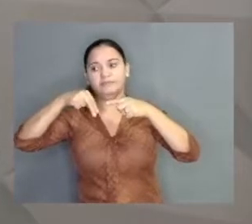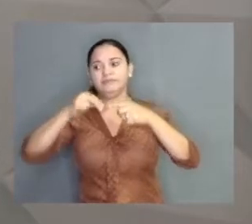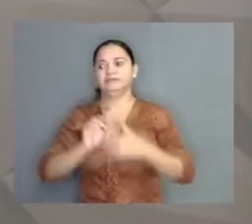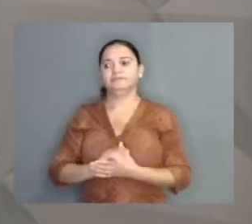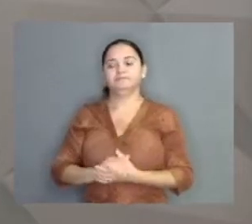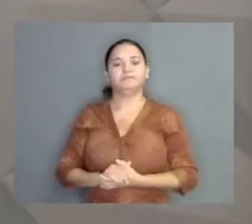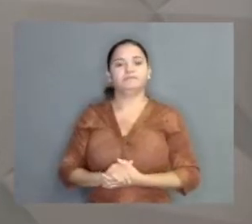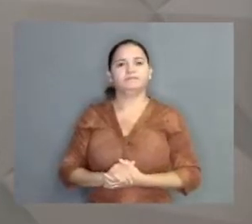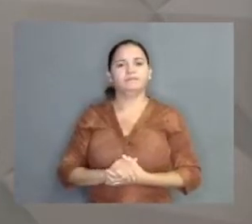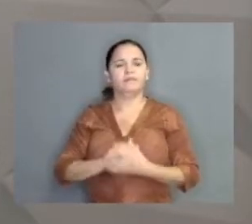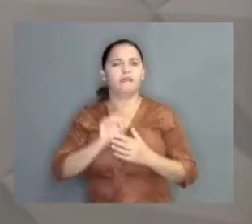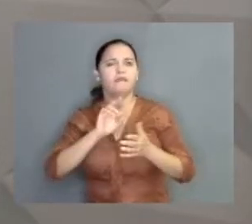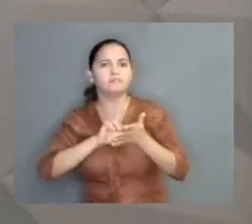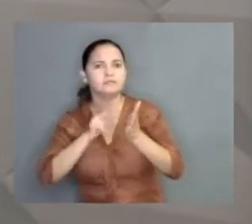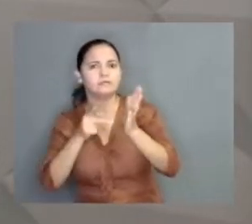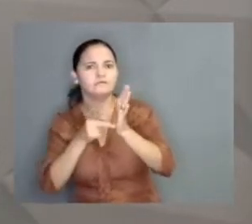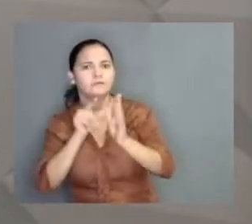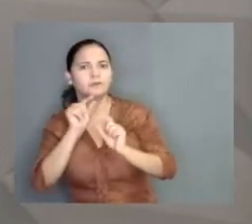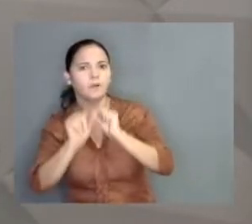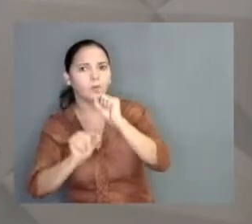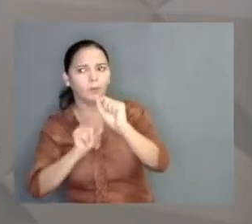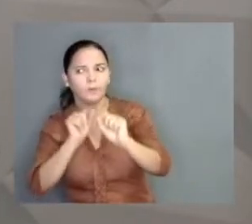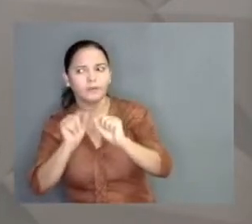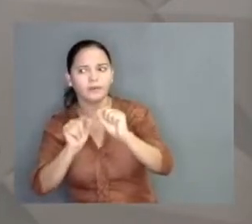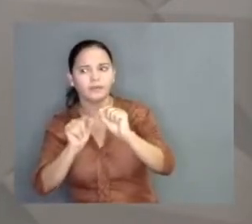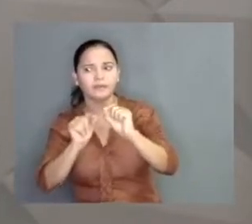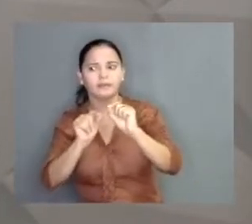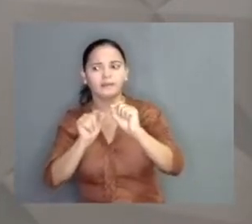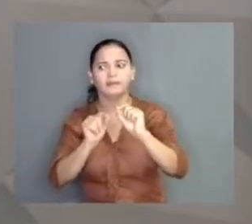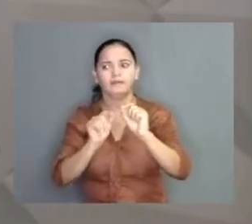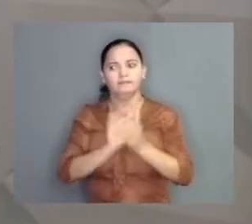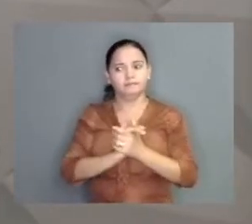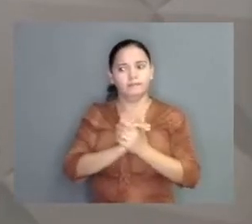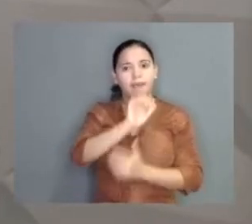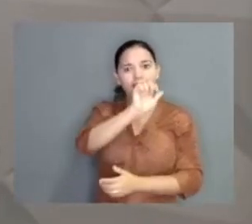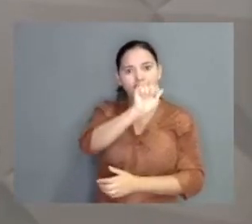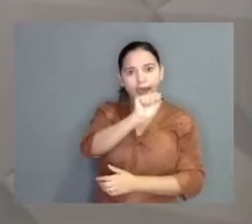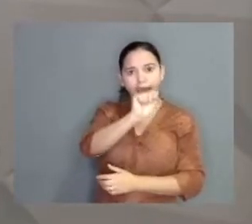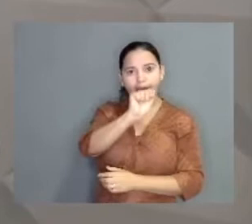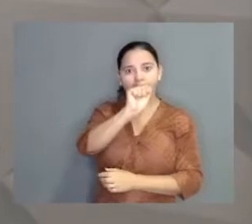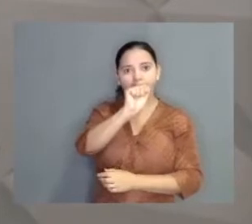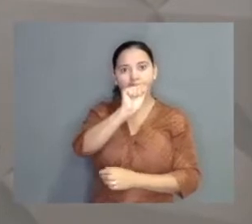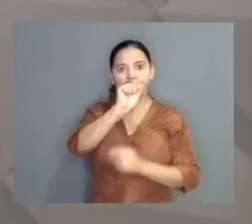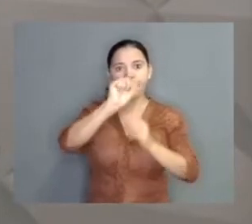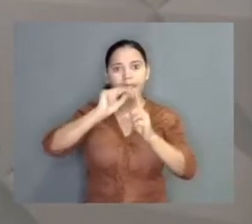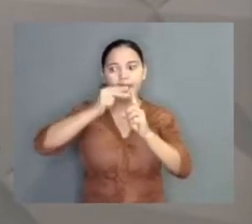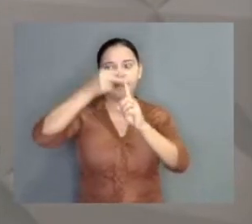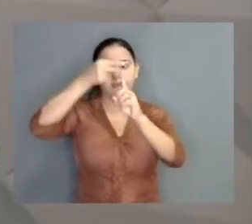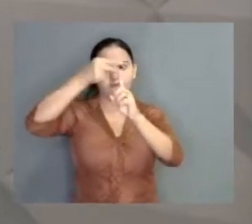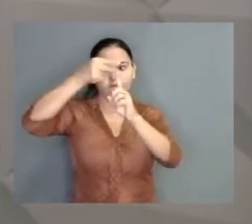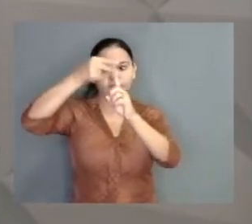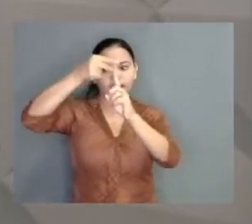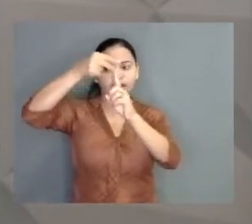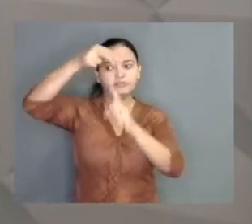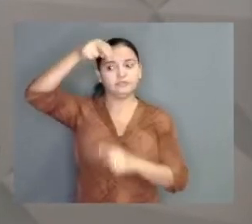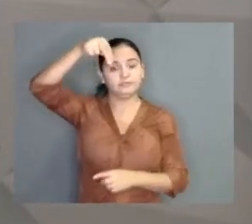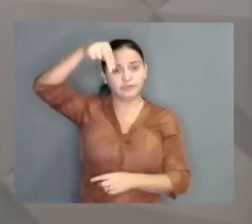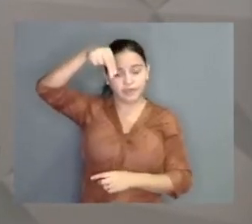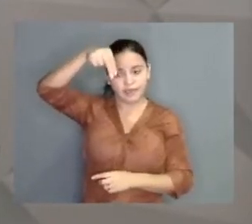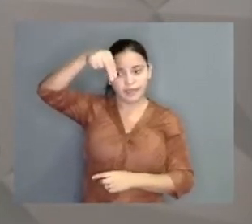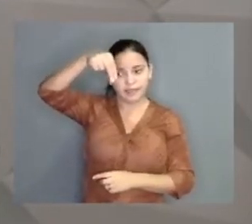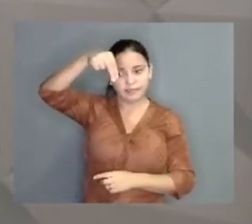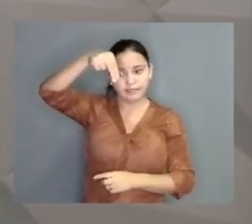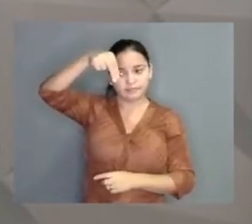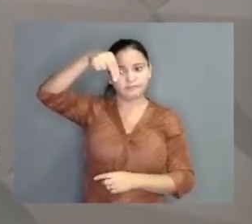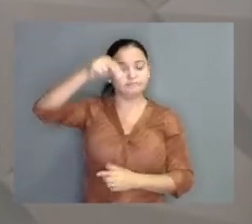O que é isso aqui? Esse A elevado a menos N é nossa potência aqui.